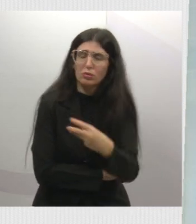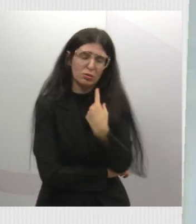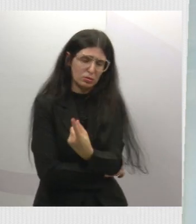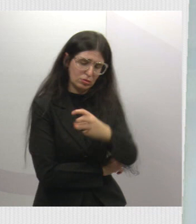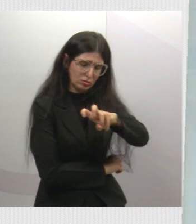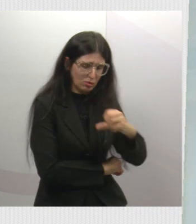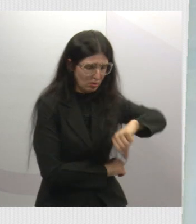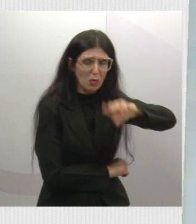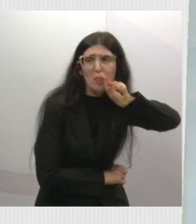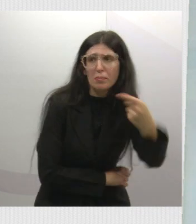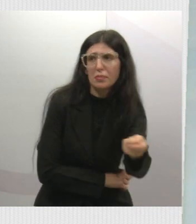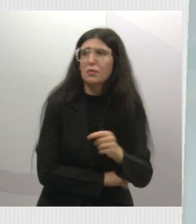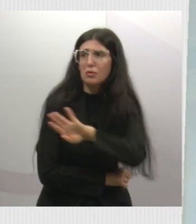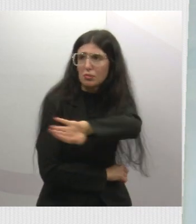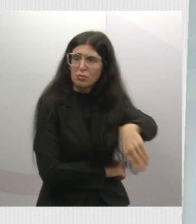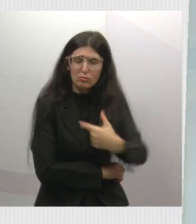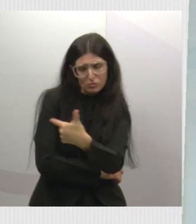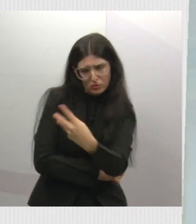11.159.000, chegando a